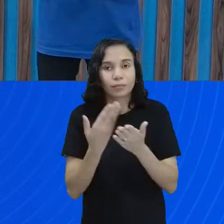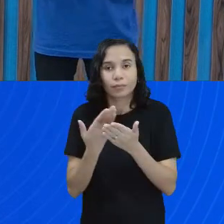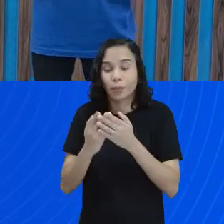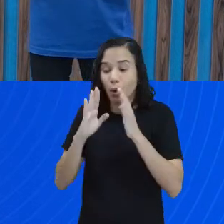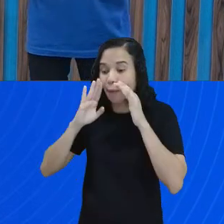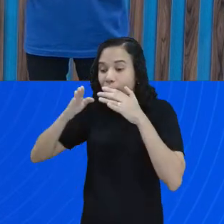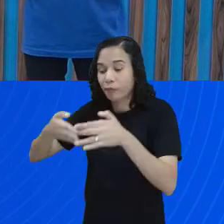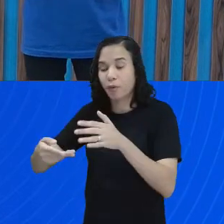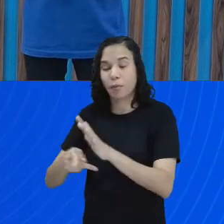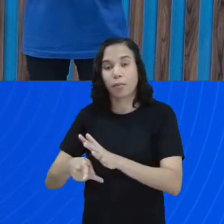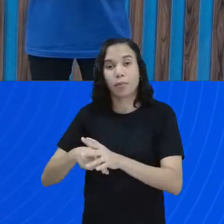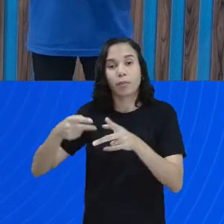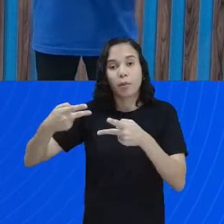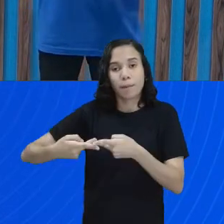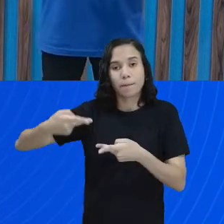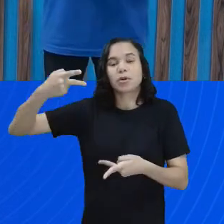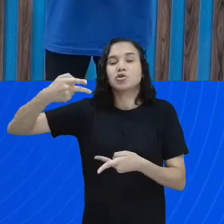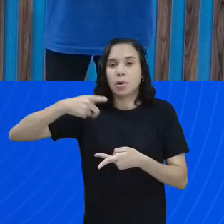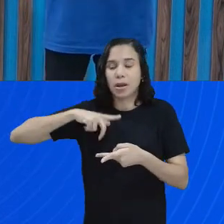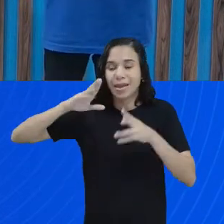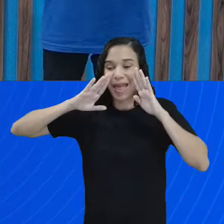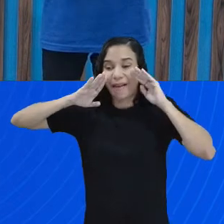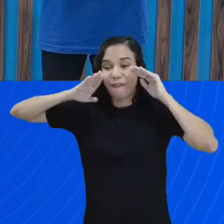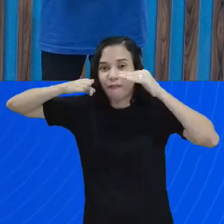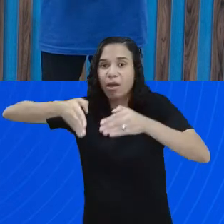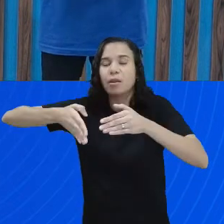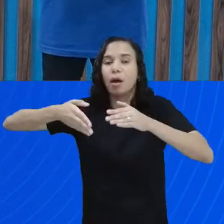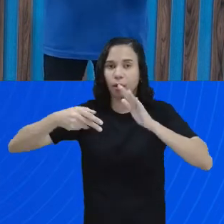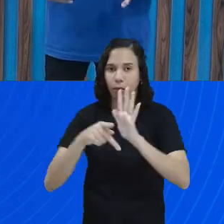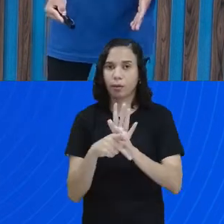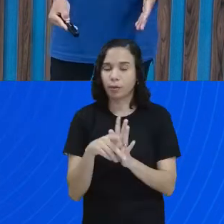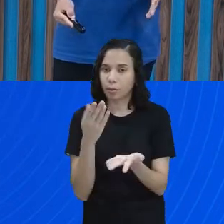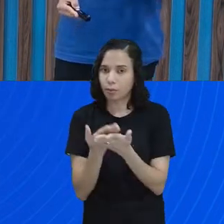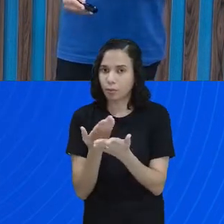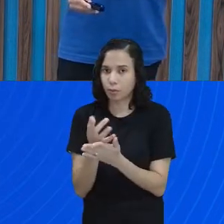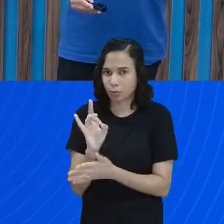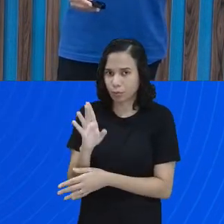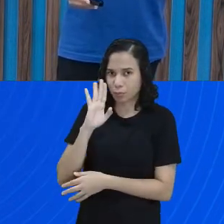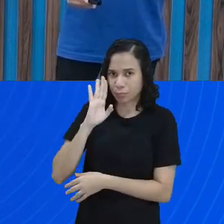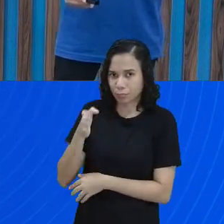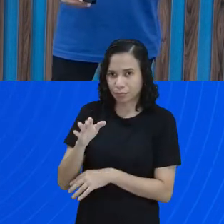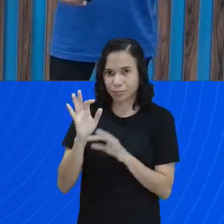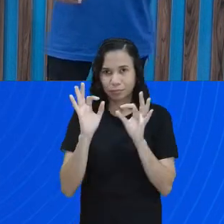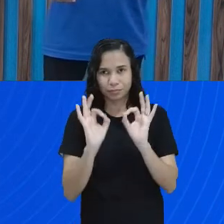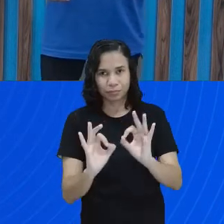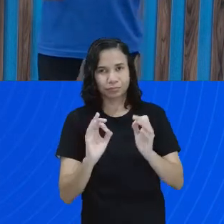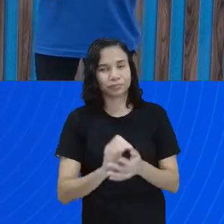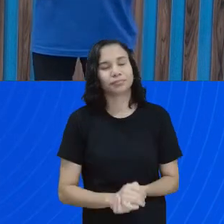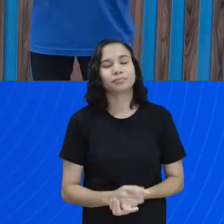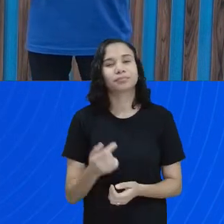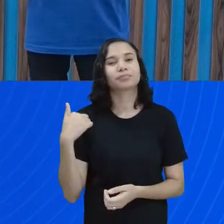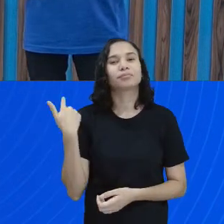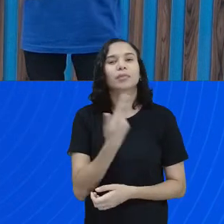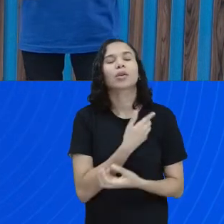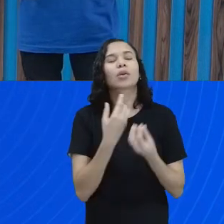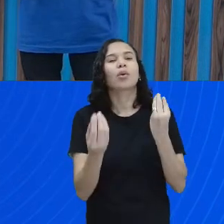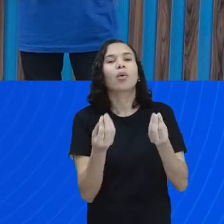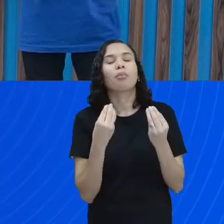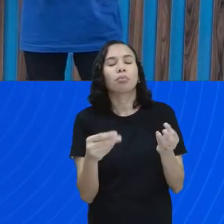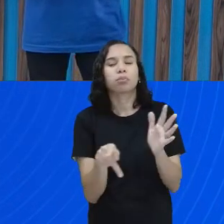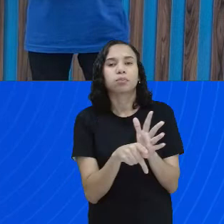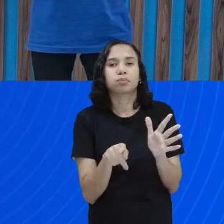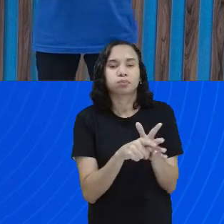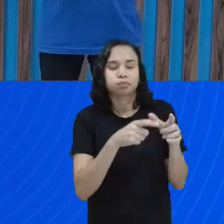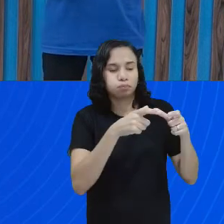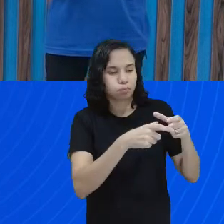específica para volume do prisma. Específica, aquela aula para isso, tá bom? A gente vai perceber isso aí. E aí como é que faz? Ó, se eu tenho um